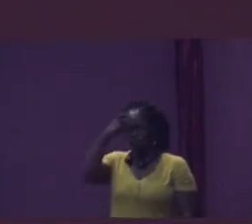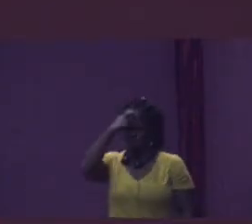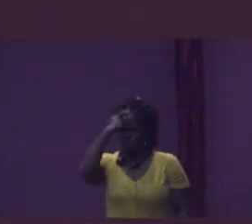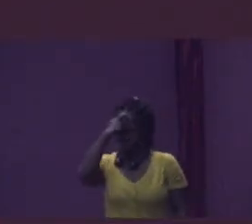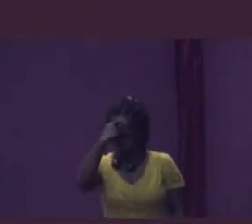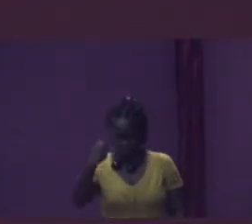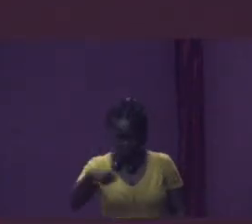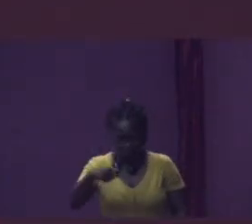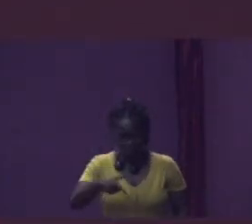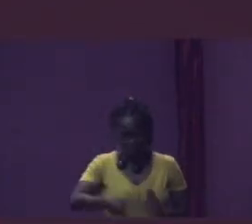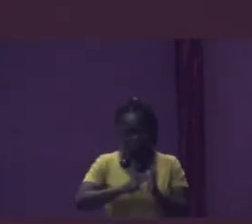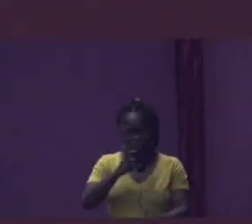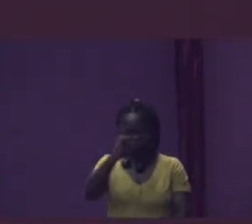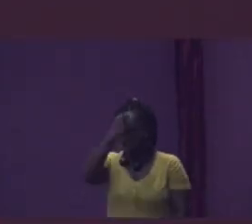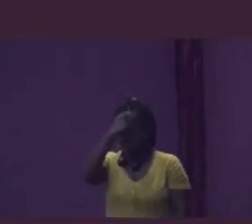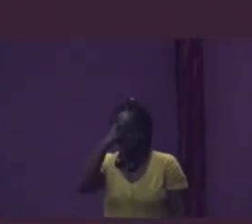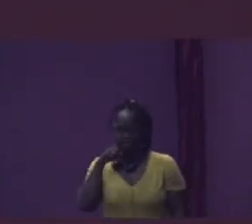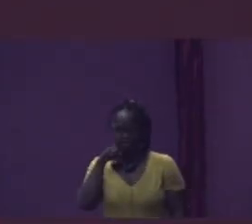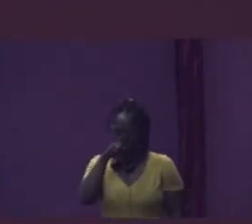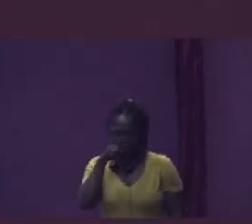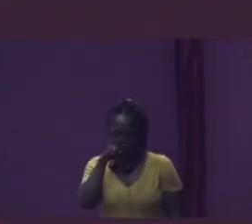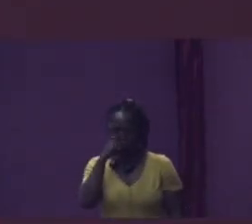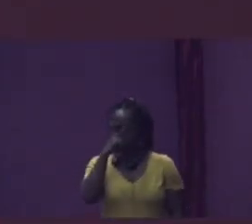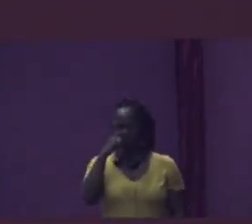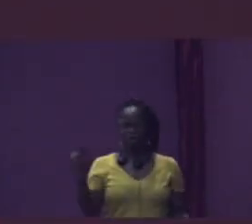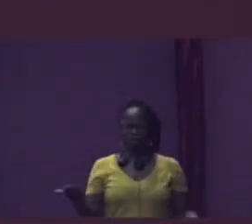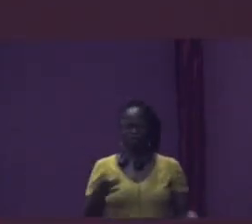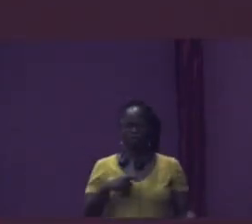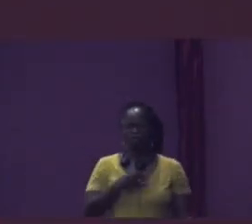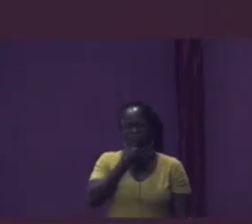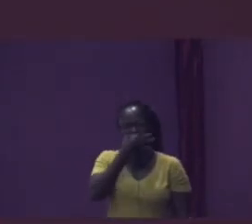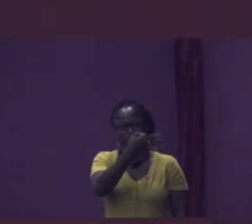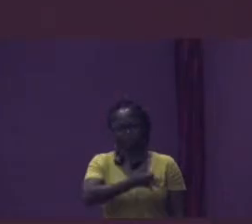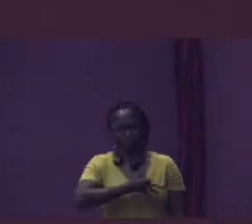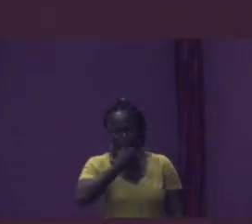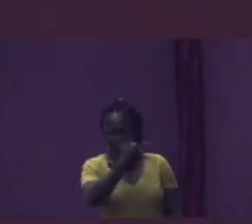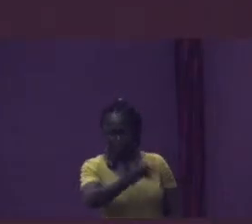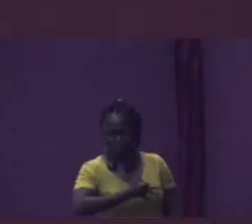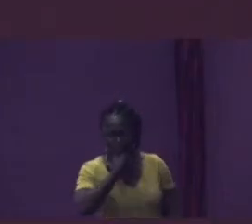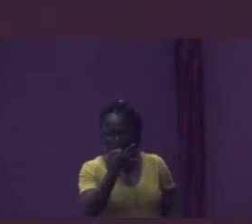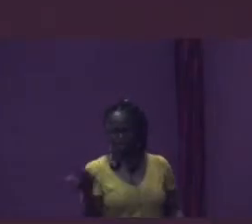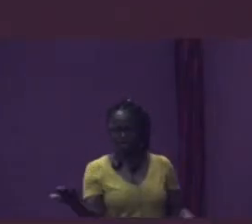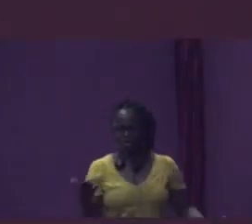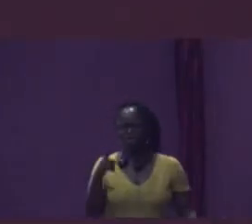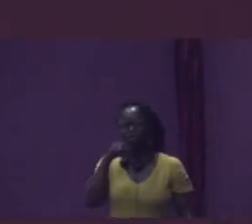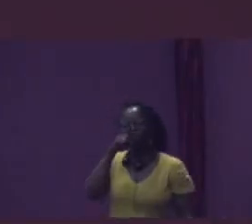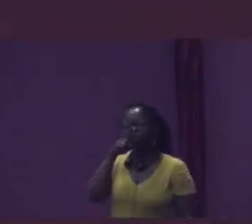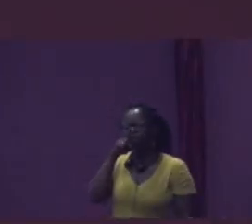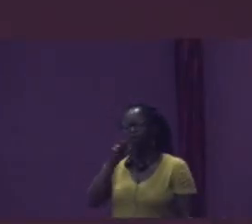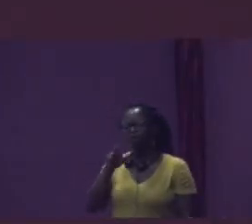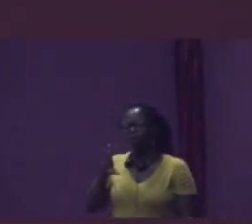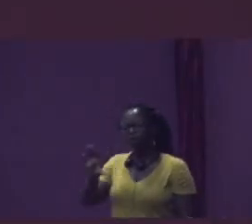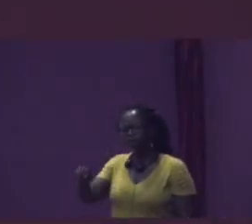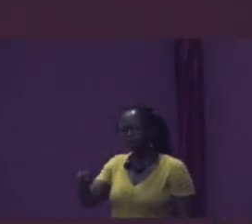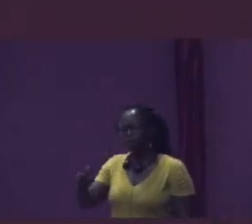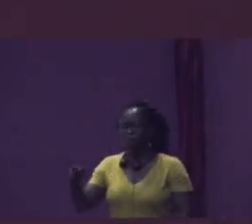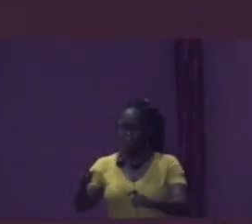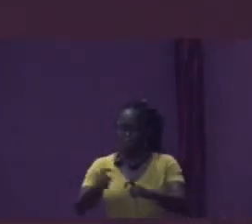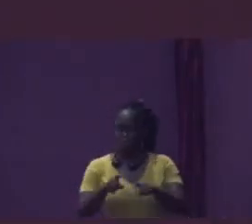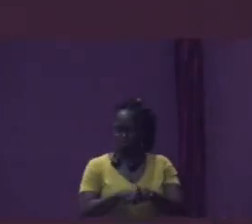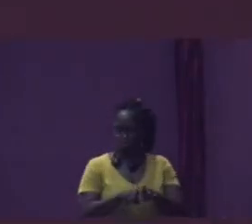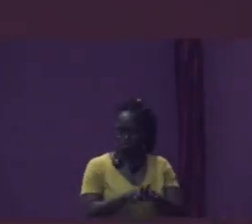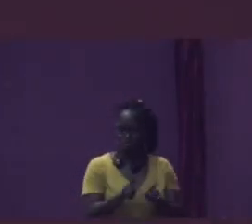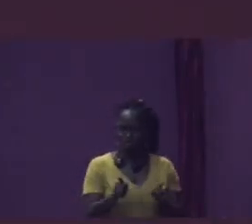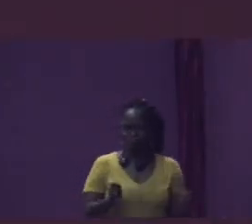do risco, Coxon e colaboradoras argumentam que, através do manejo do risco, médicos também estão participando da